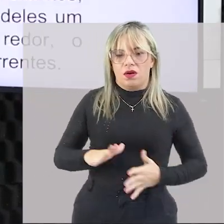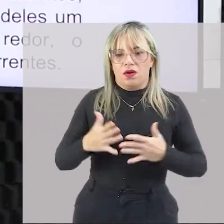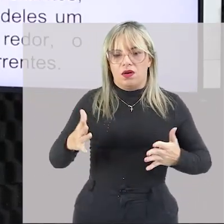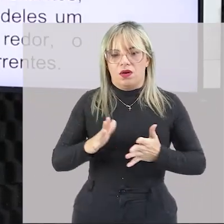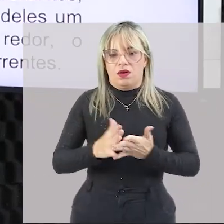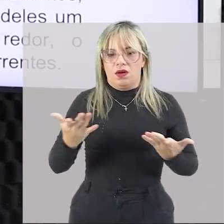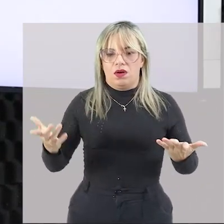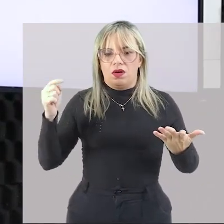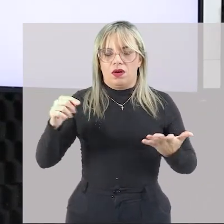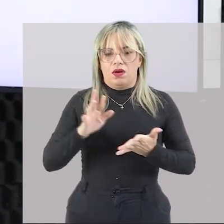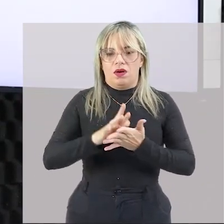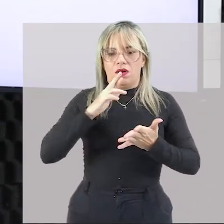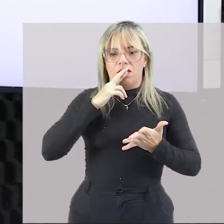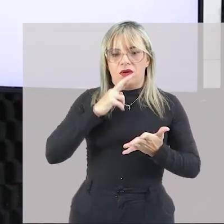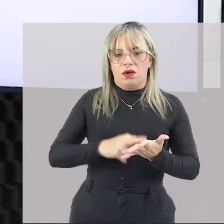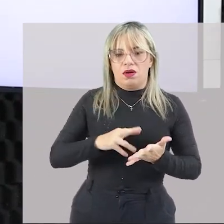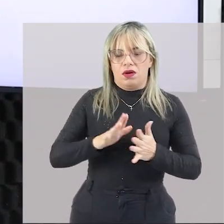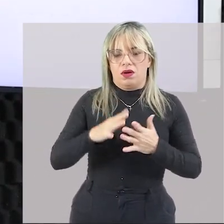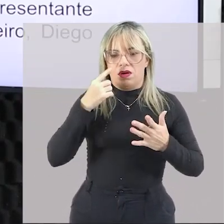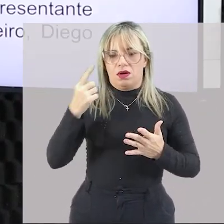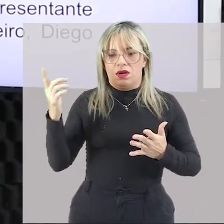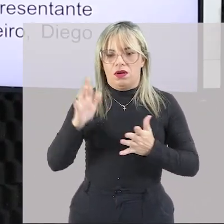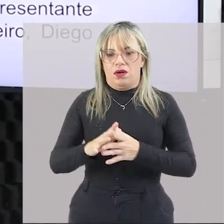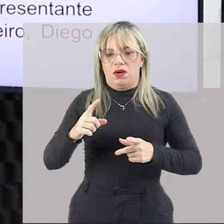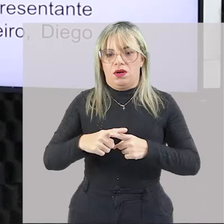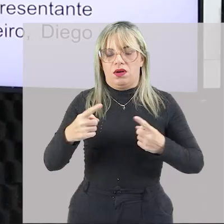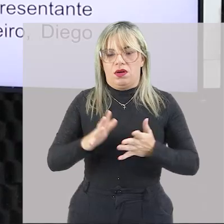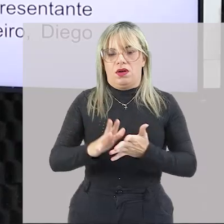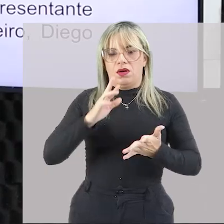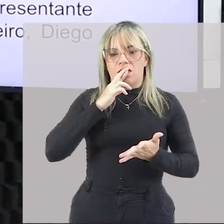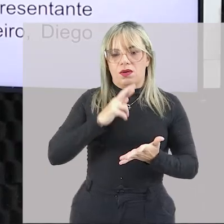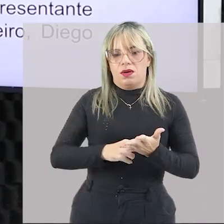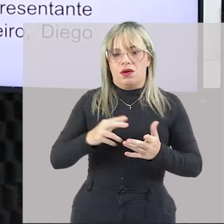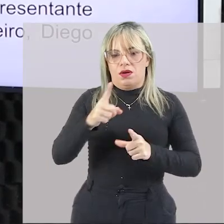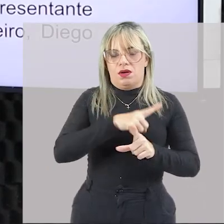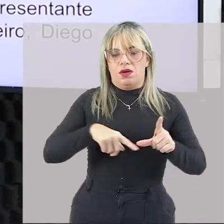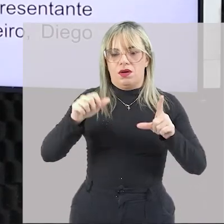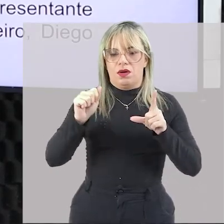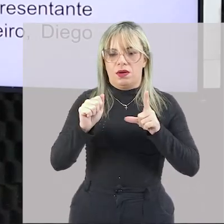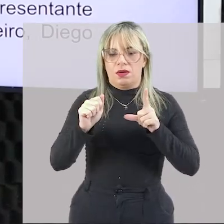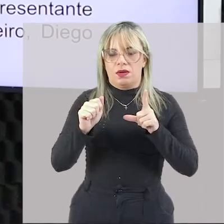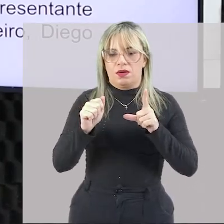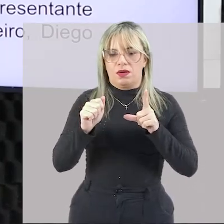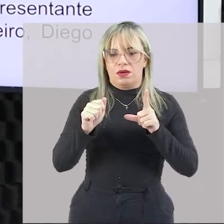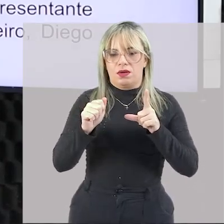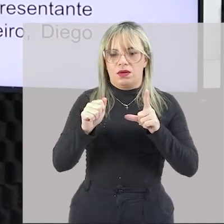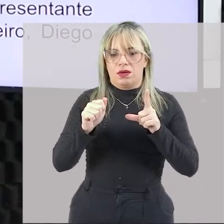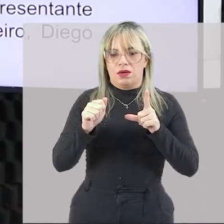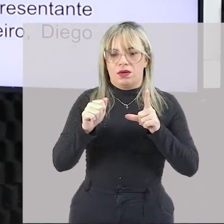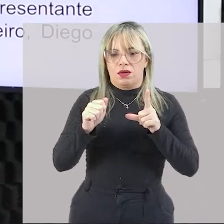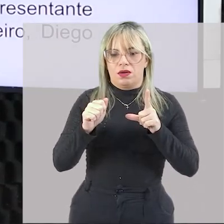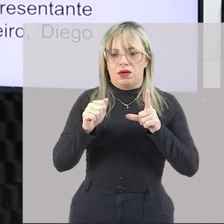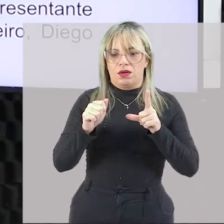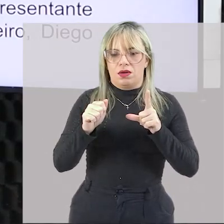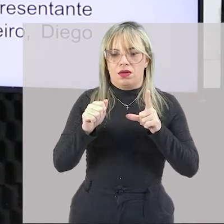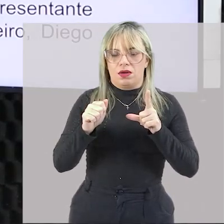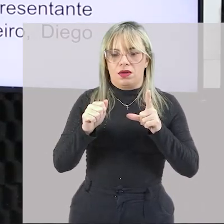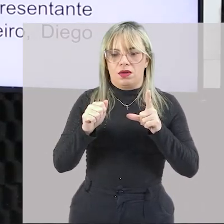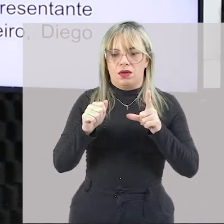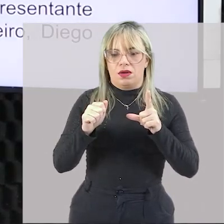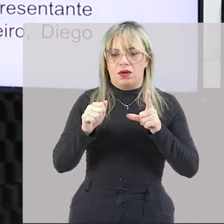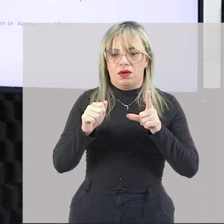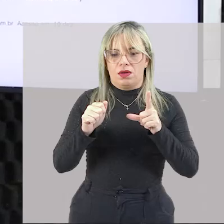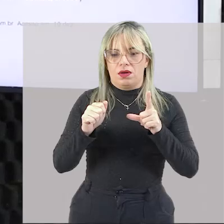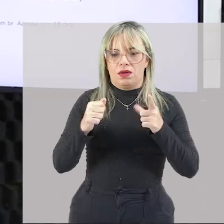lá? Ih, não está a resposta aqui, mas vou responder para vocês. Alfredo Kubin, né? Representante do expressionismo, sonho, desarranjo,